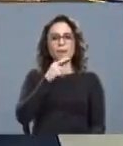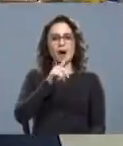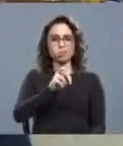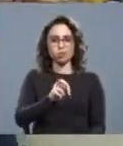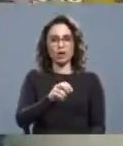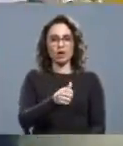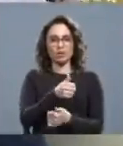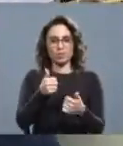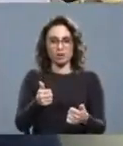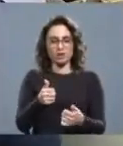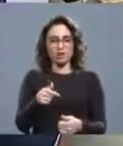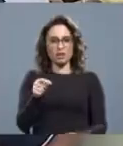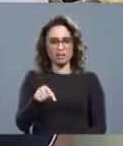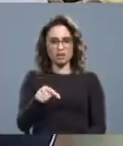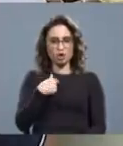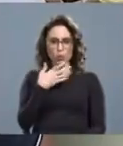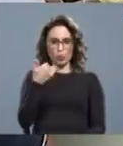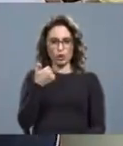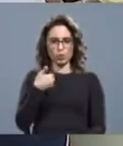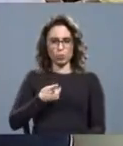aqui? E tão bonito.